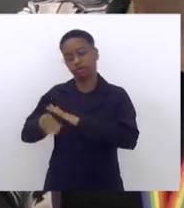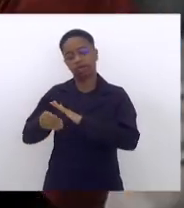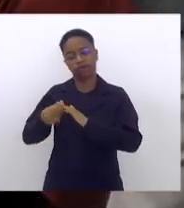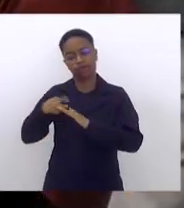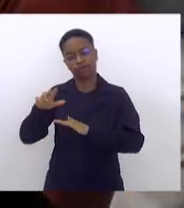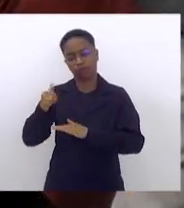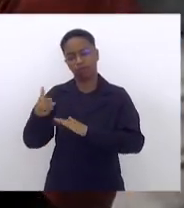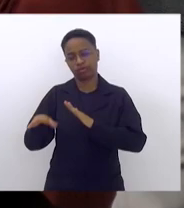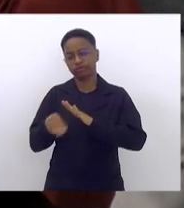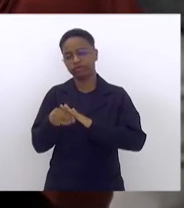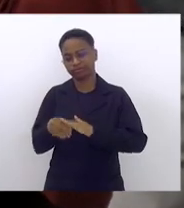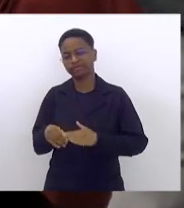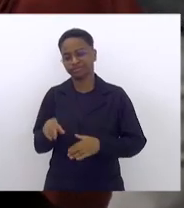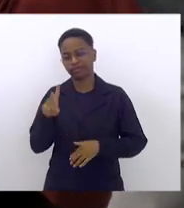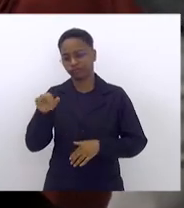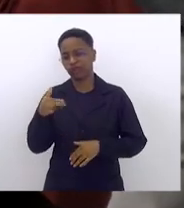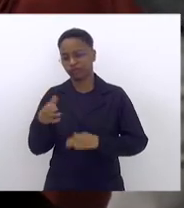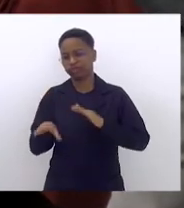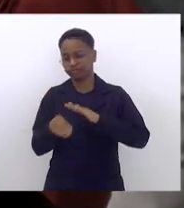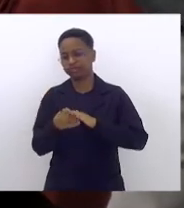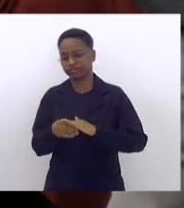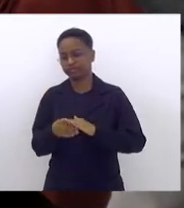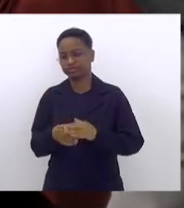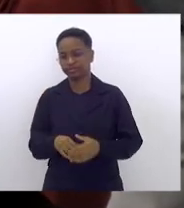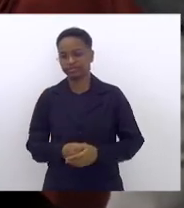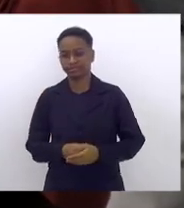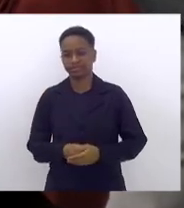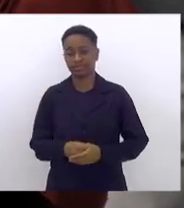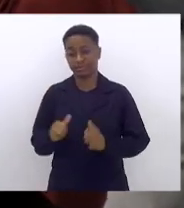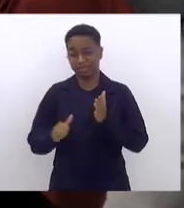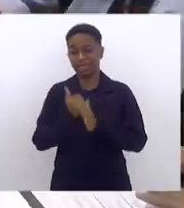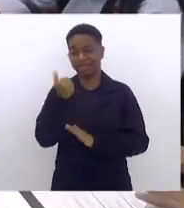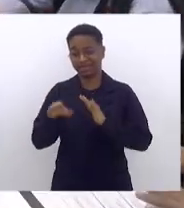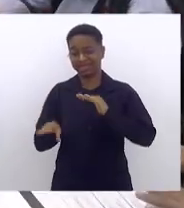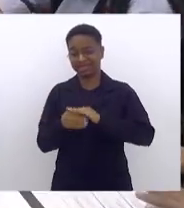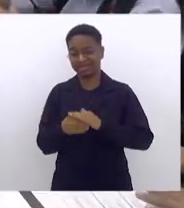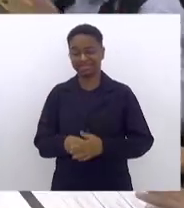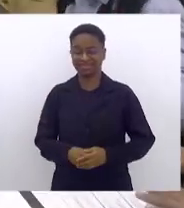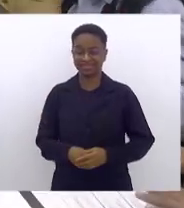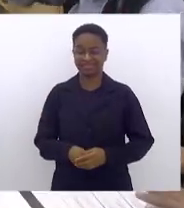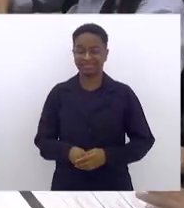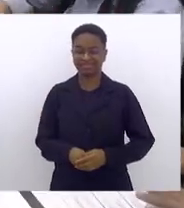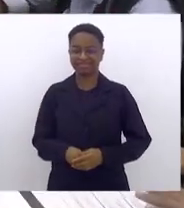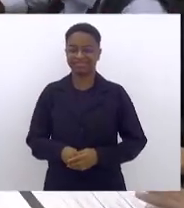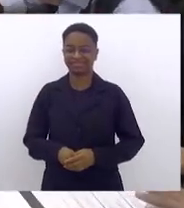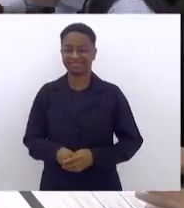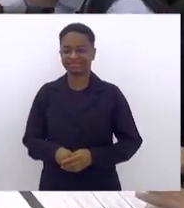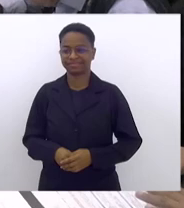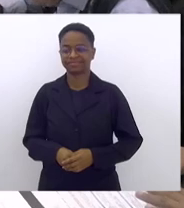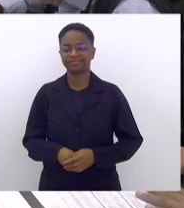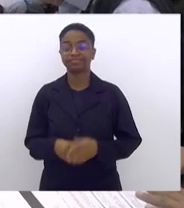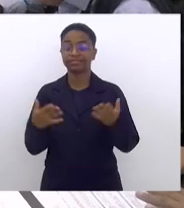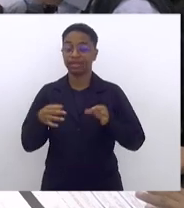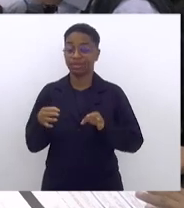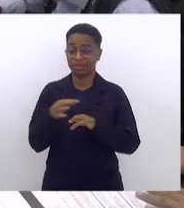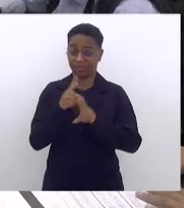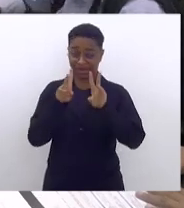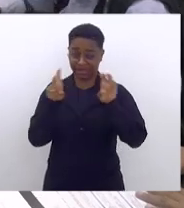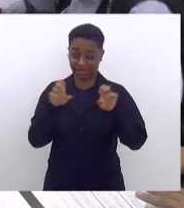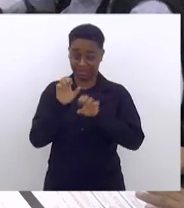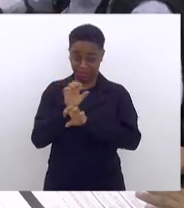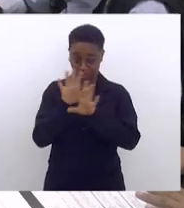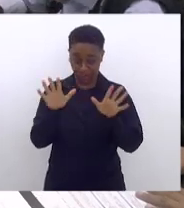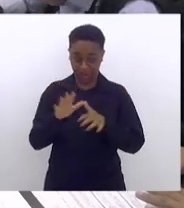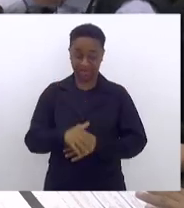fazer emendinha pertinente. Vai emendar a justificativa, primeira vez. Bem, superada a questão da glória.